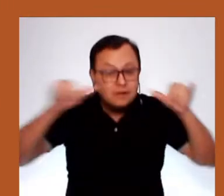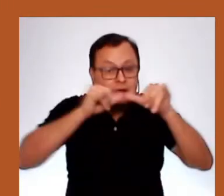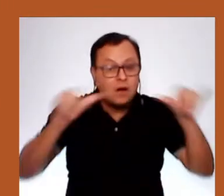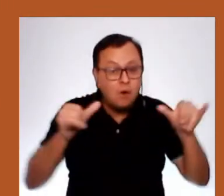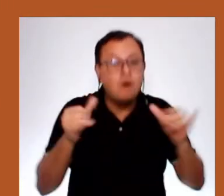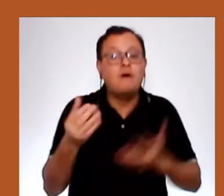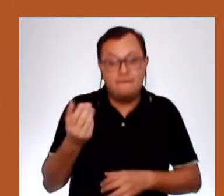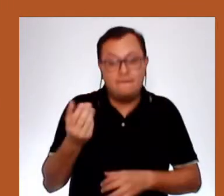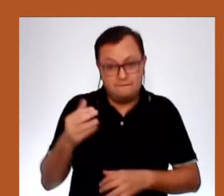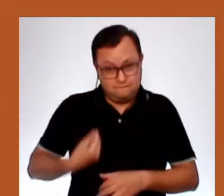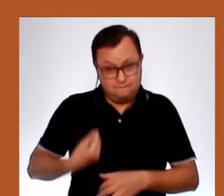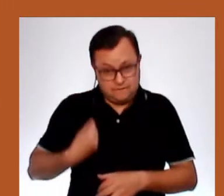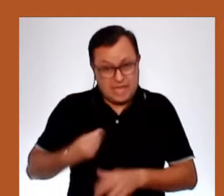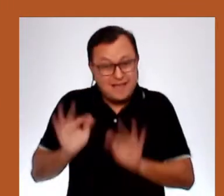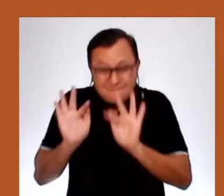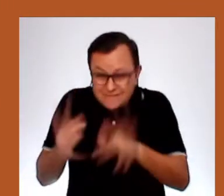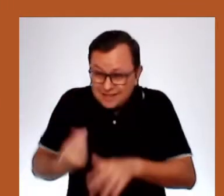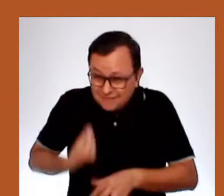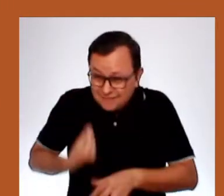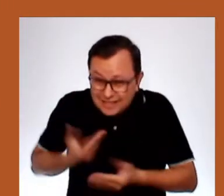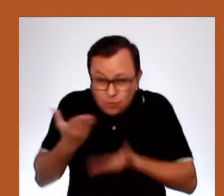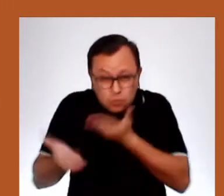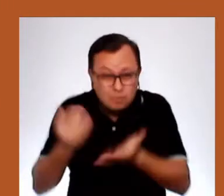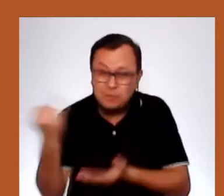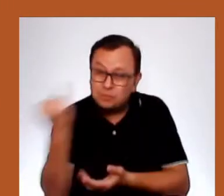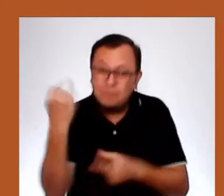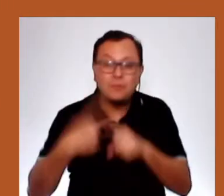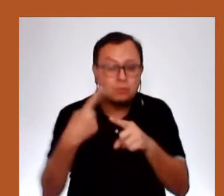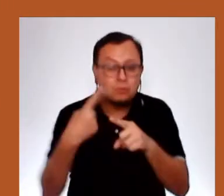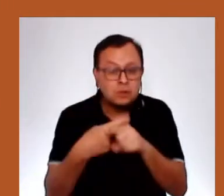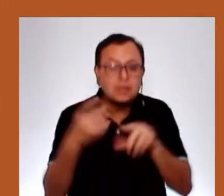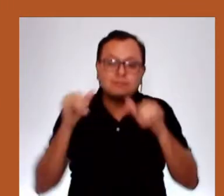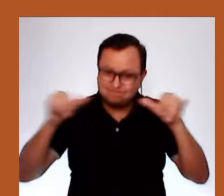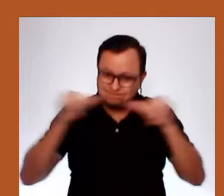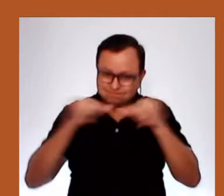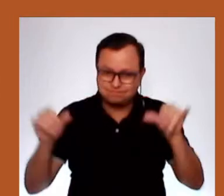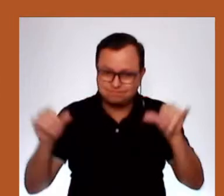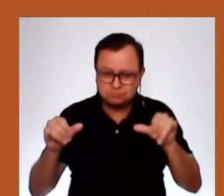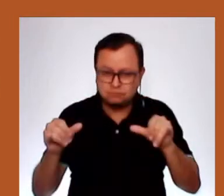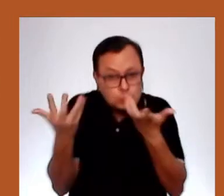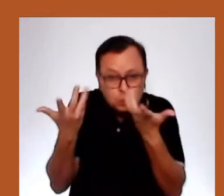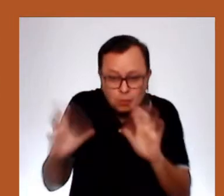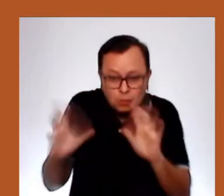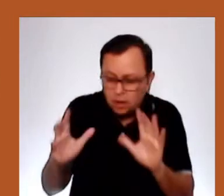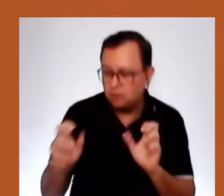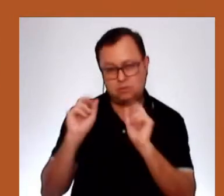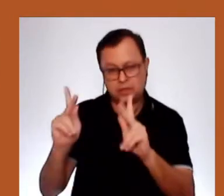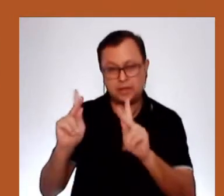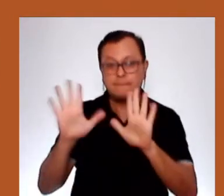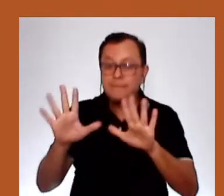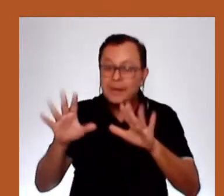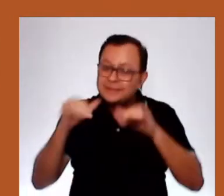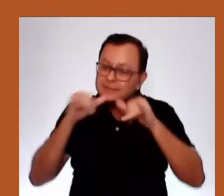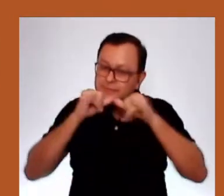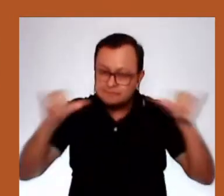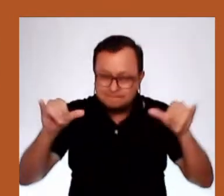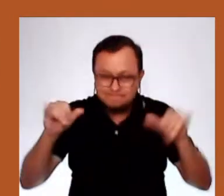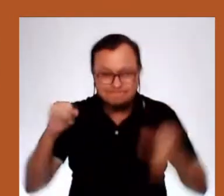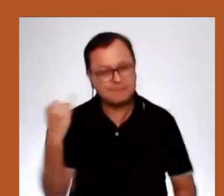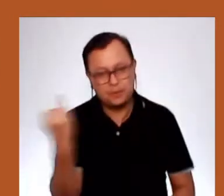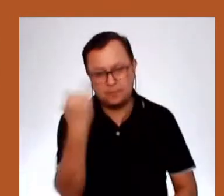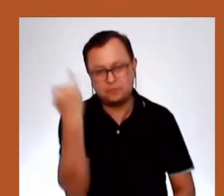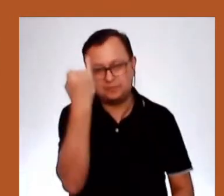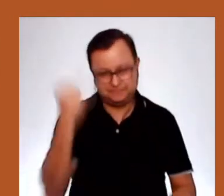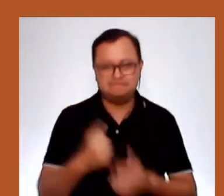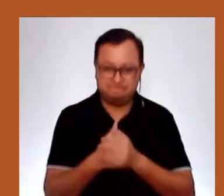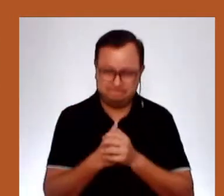não quiser os cuidados paliativos na vida dela, tudo bem. Mas vamos descobrir o que é, vamos descobrir para que serve. Né? Então, é nesse sentido